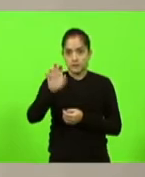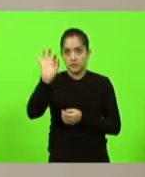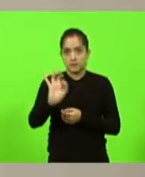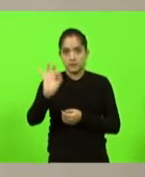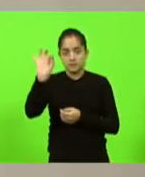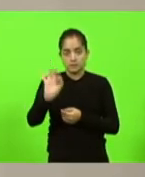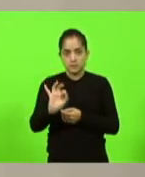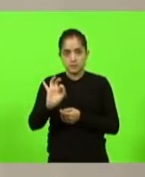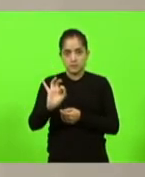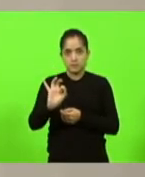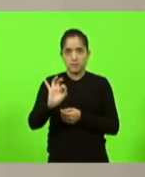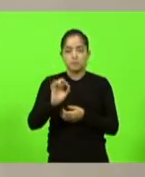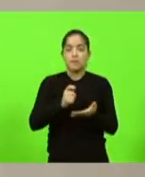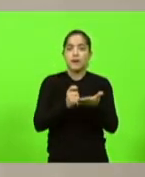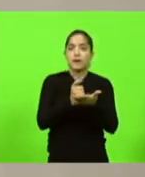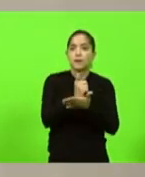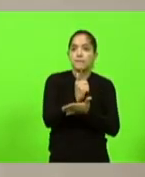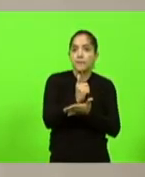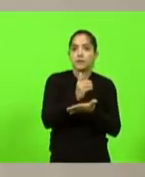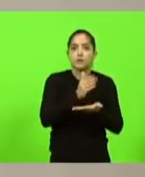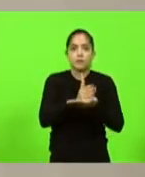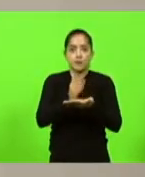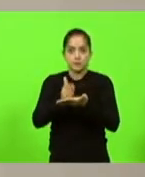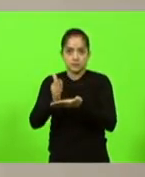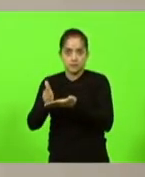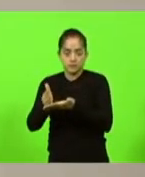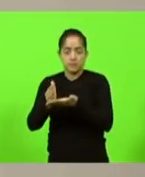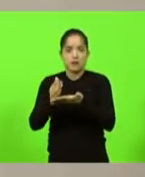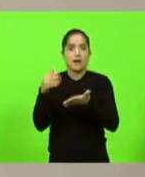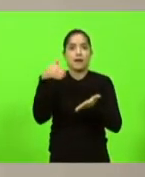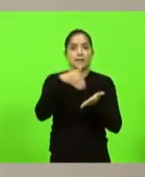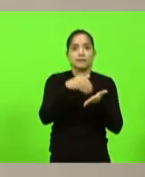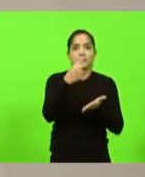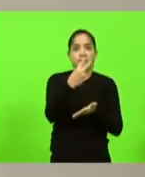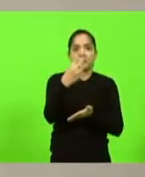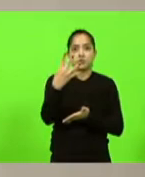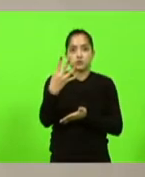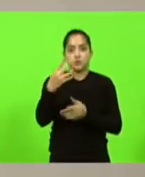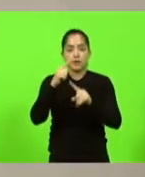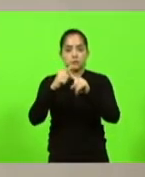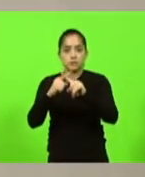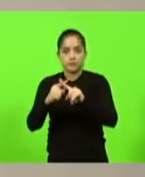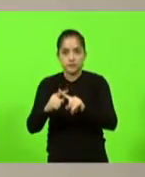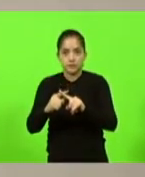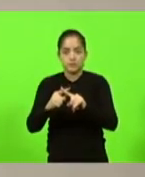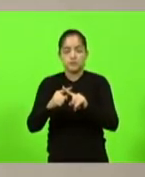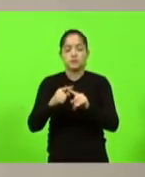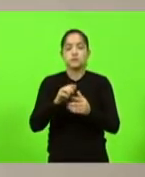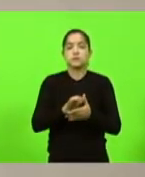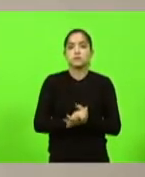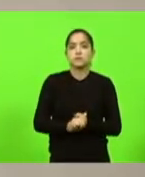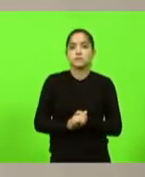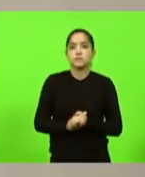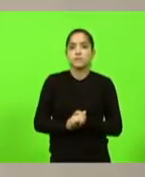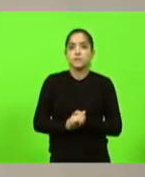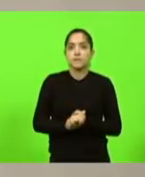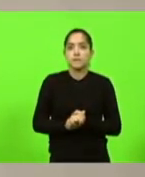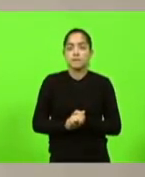85%, na hipótese de pagamento parcelado em até 24 prestações mensais iguais e sucessivas,